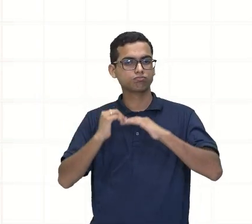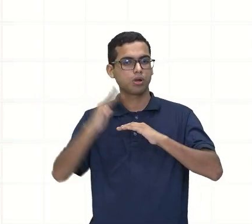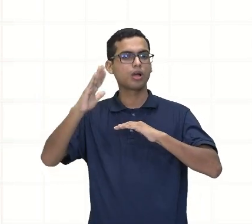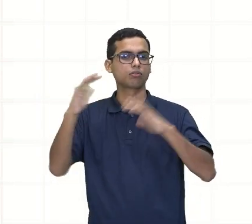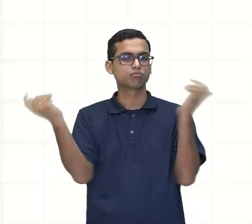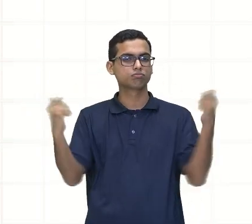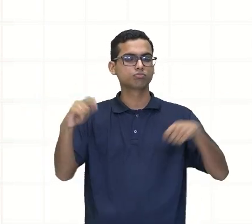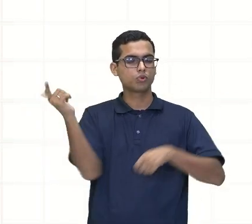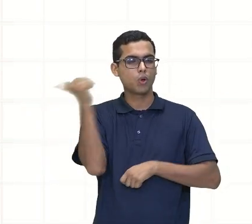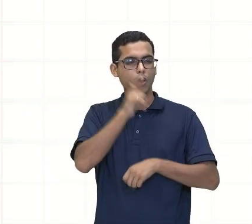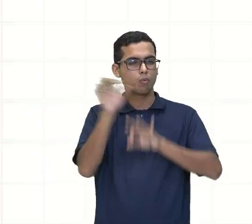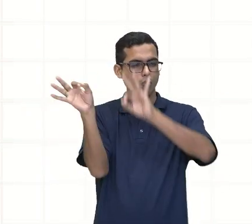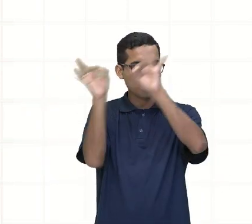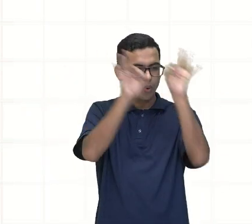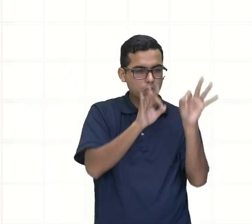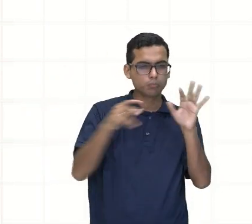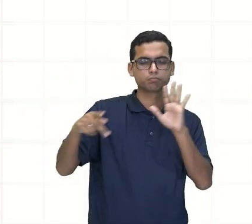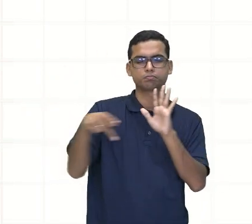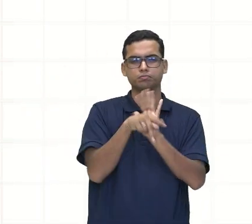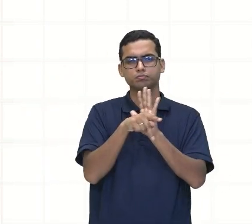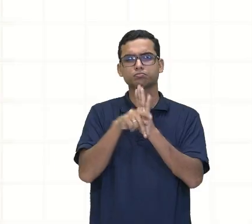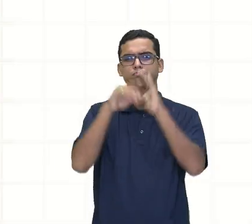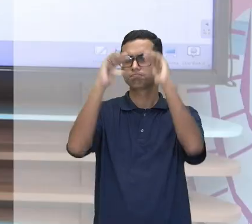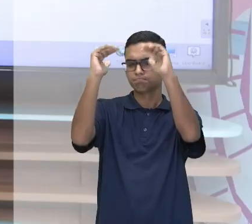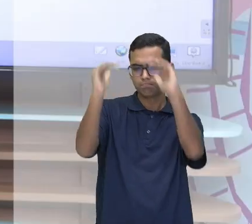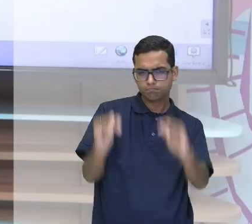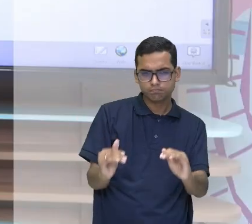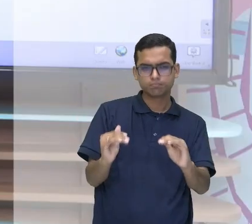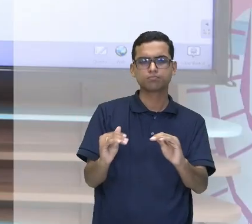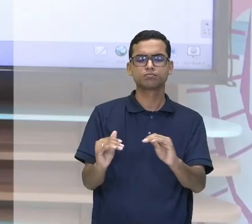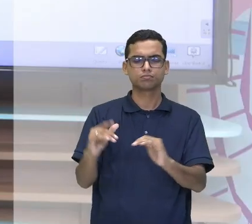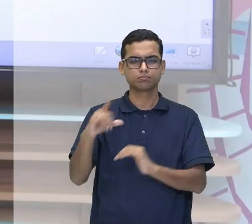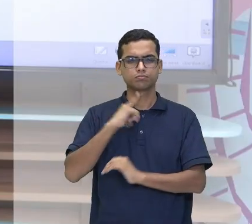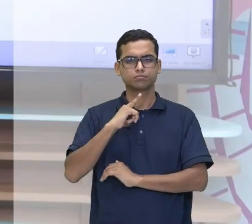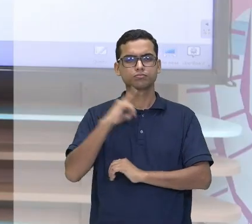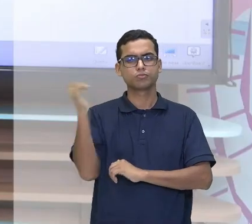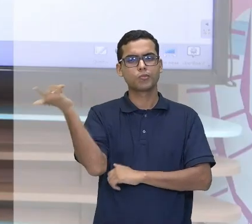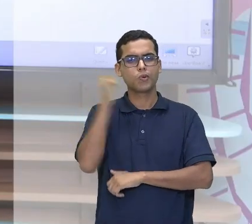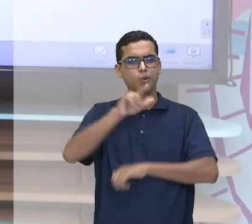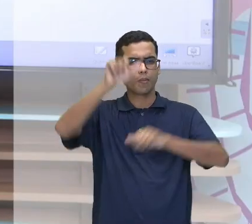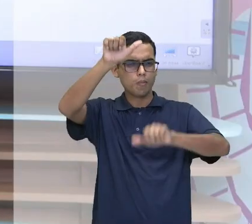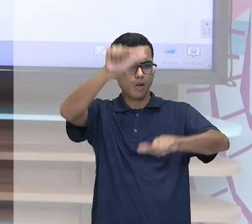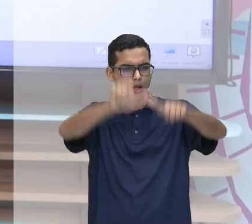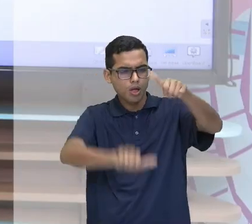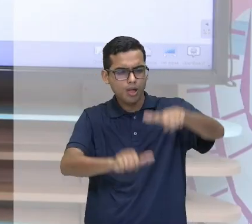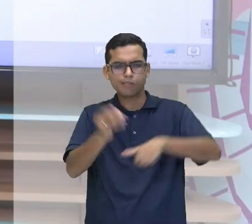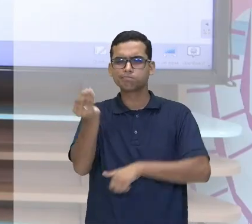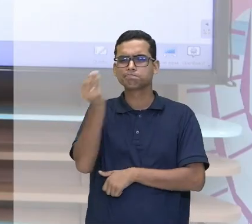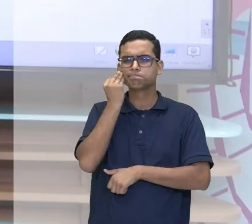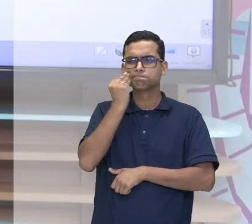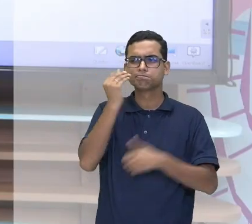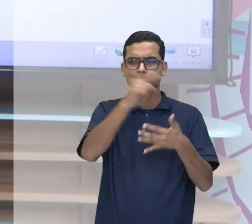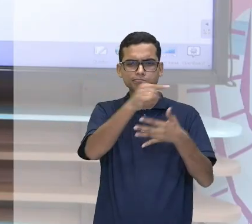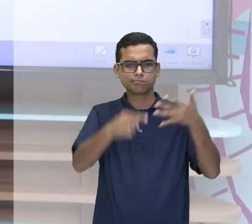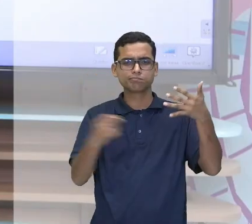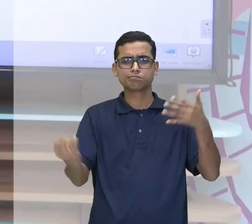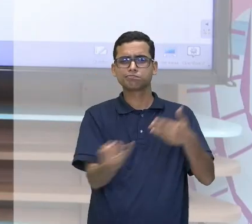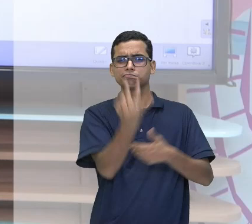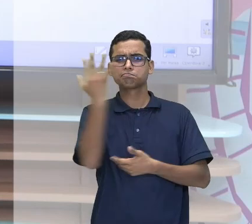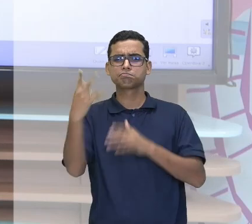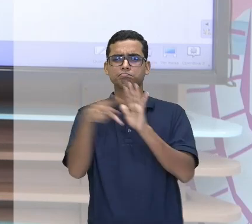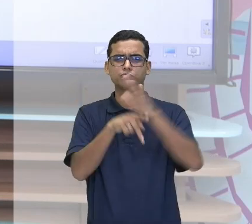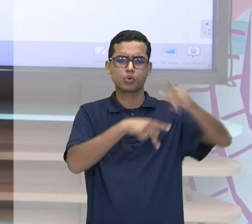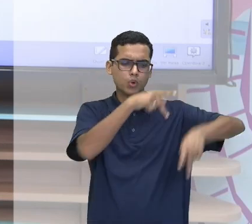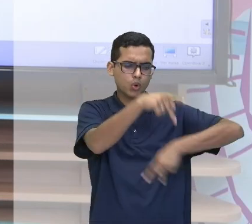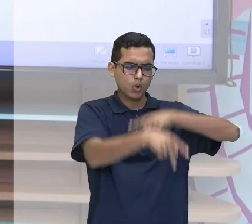uma pirâmide etária. E aí a gente pode fazer a análise, né? Observar o quantitativo dessa